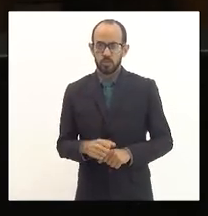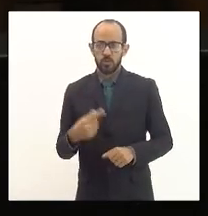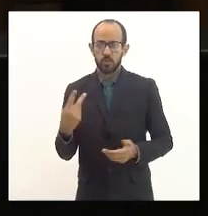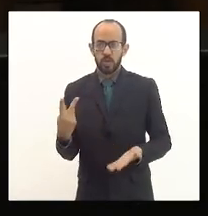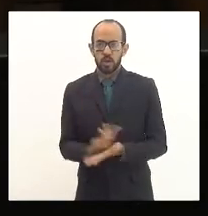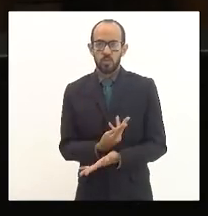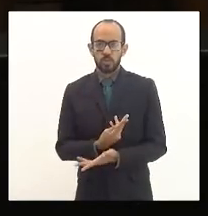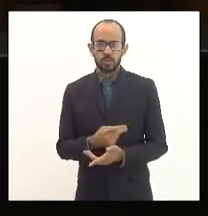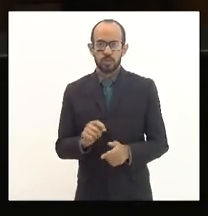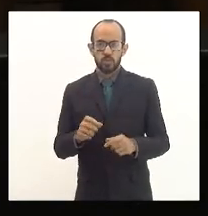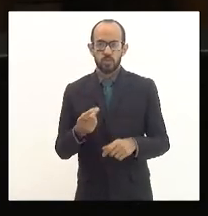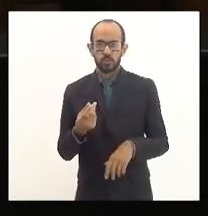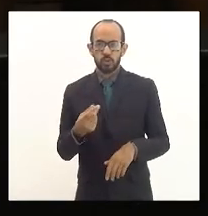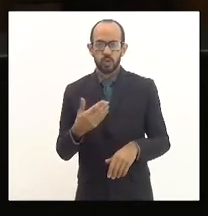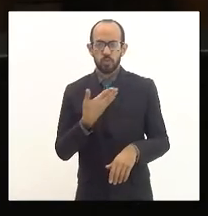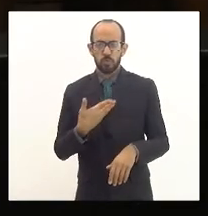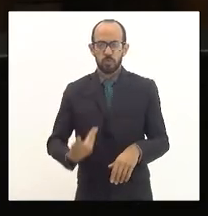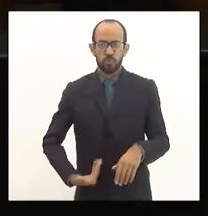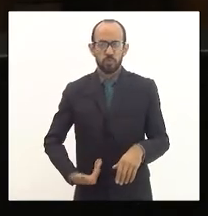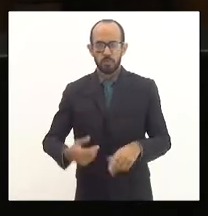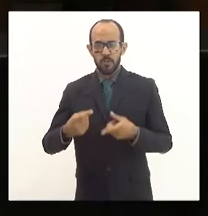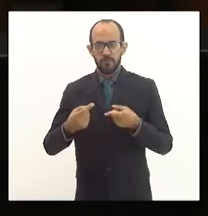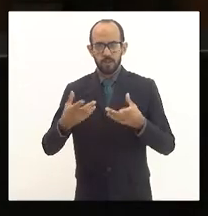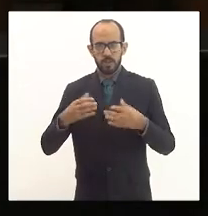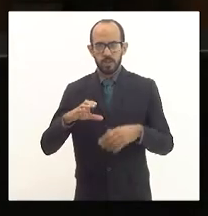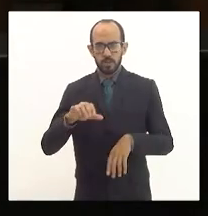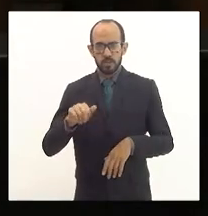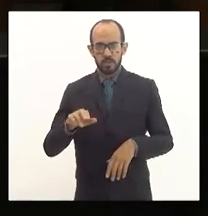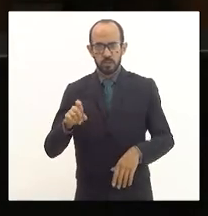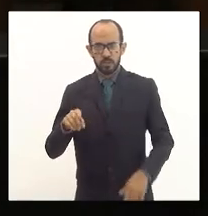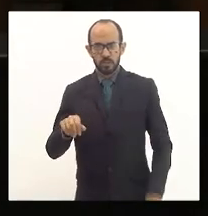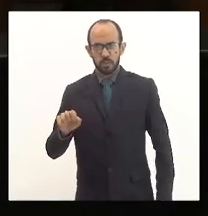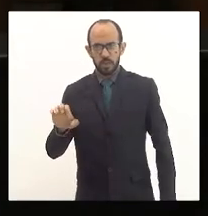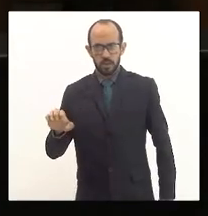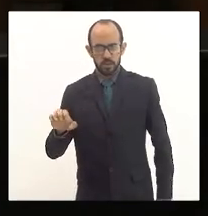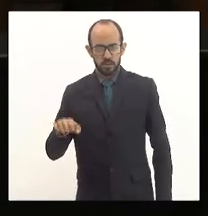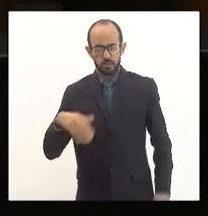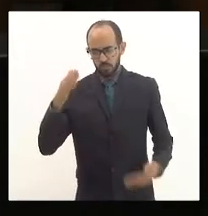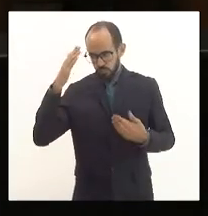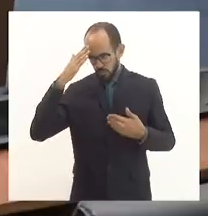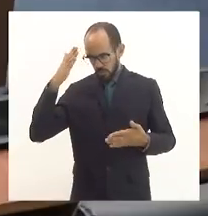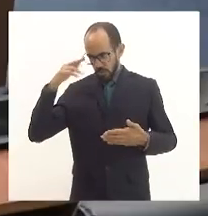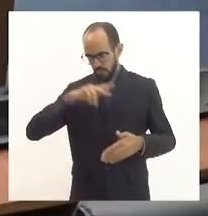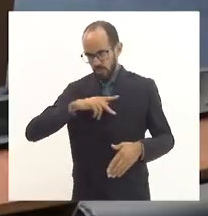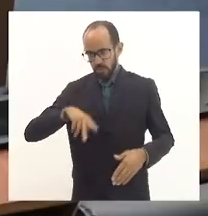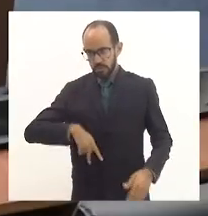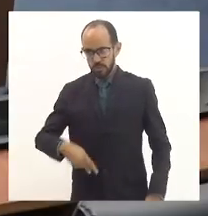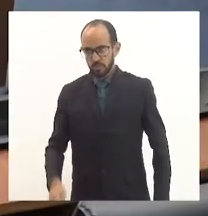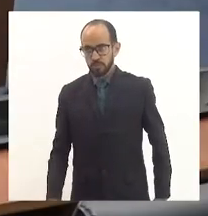público da venda da CEDAE não seja utilizada na farra do boi obrigado